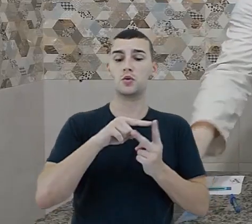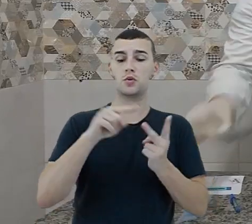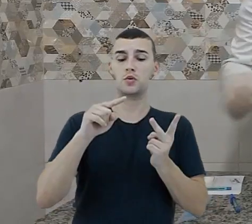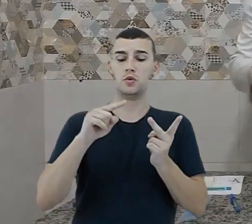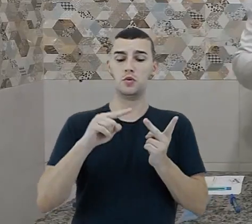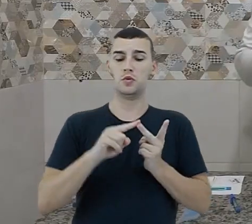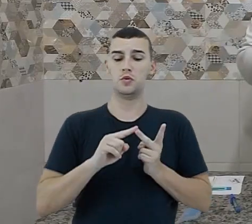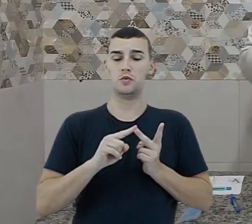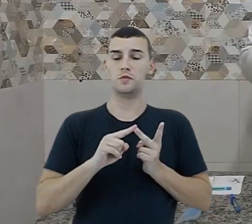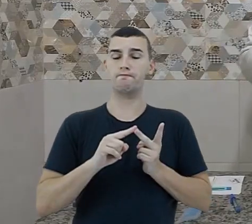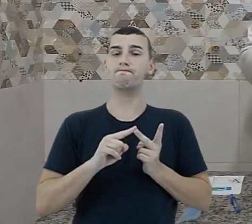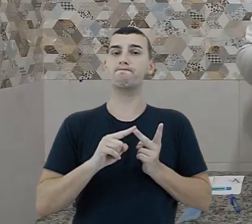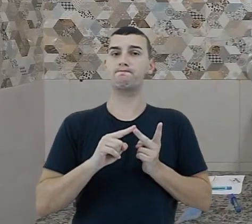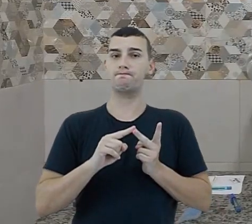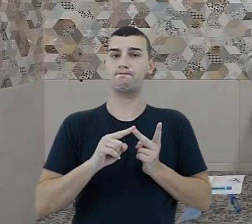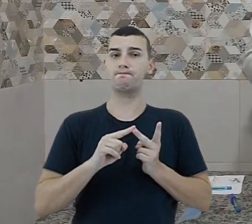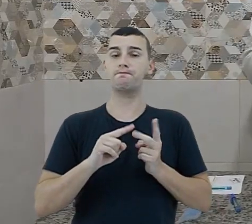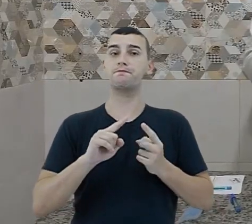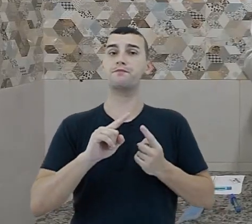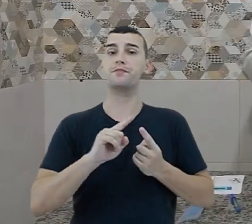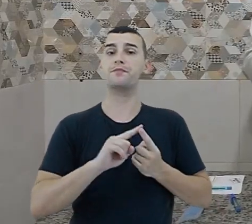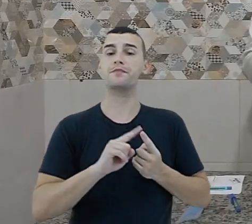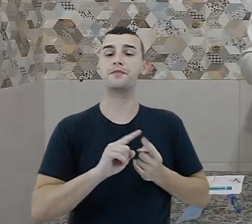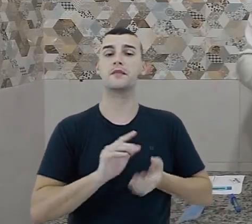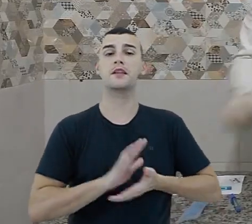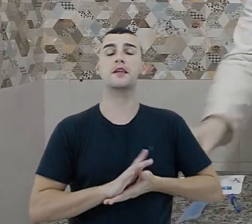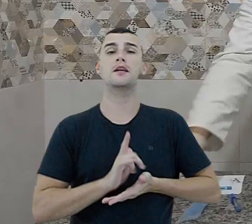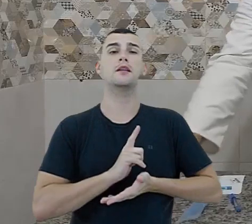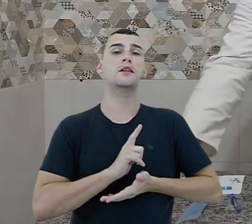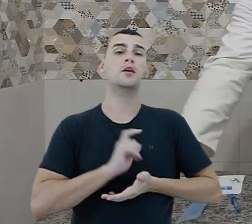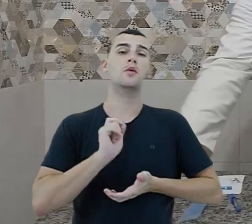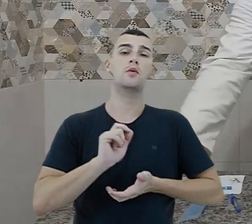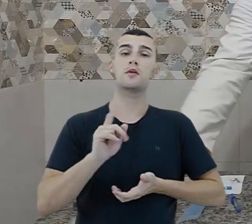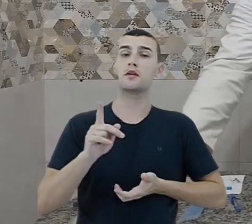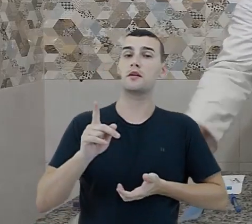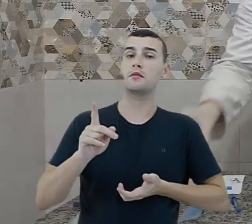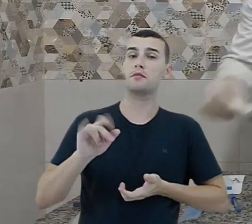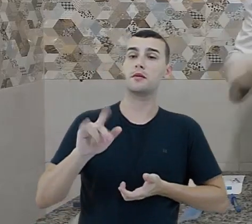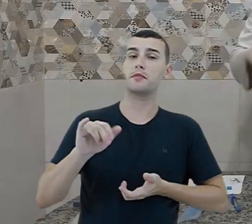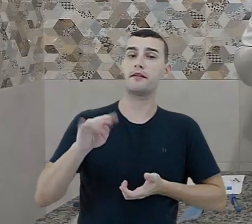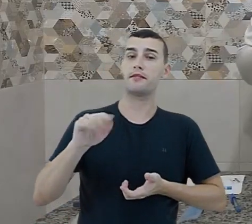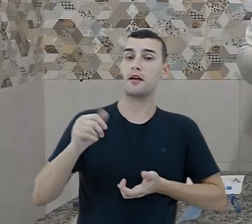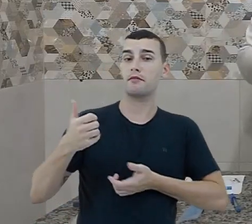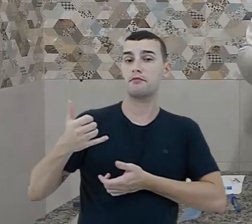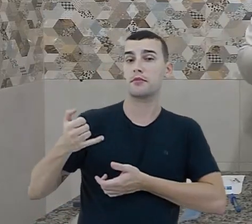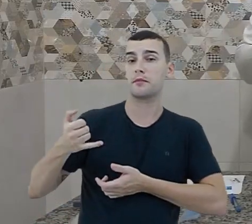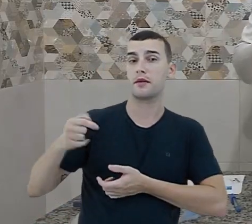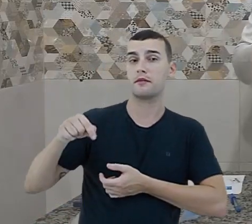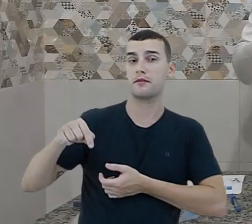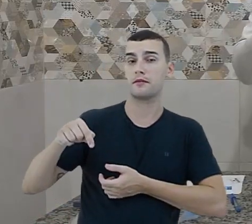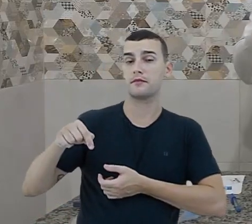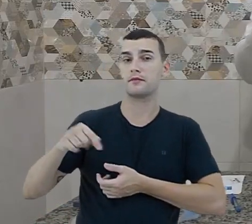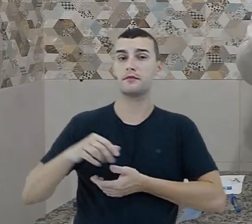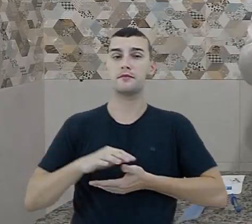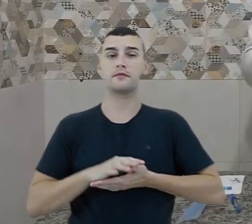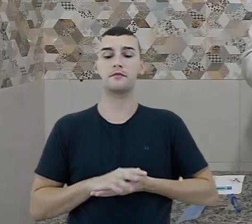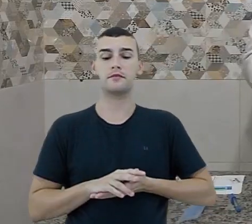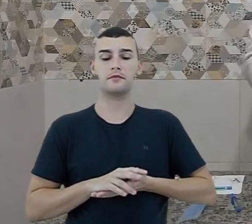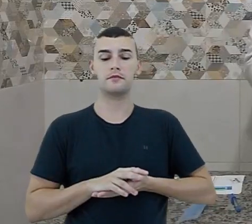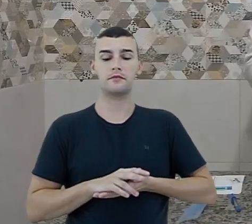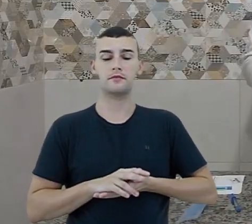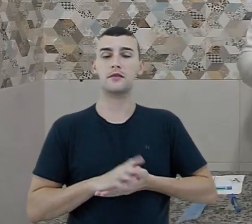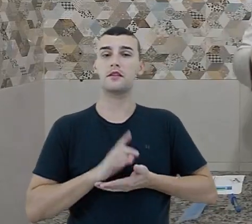aqui em duas modalidades. Então, eu tenho pipetas que vão possuir uma capacidade